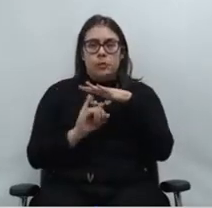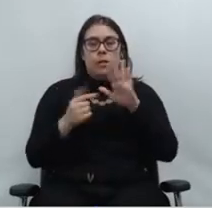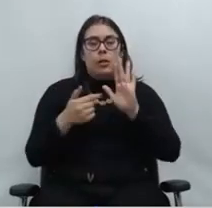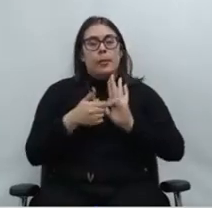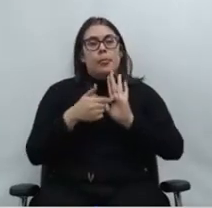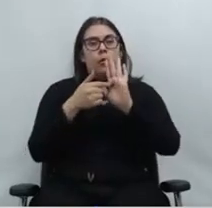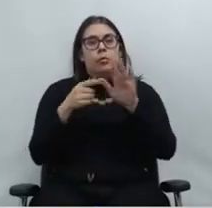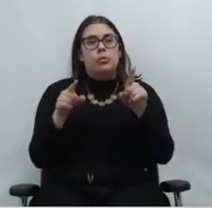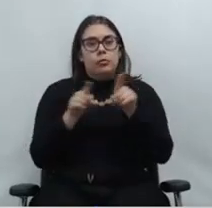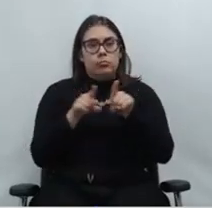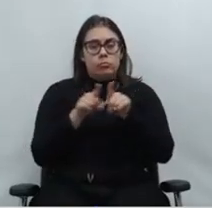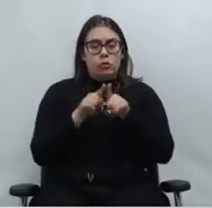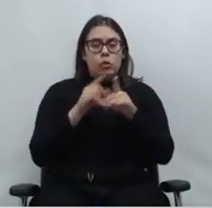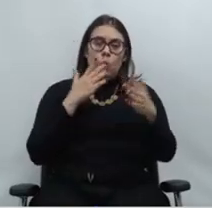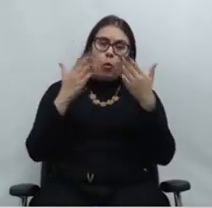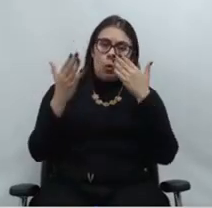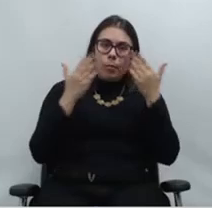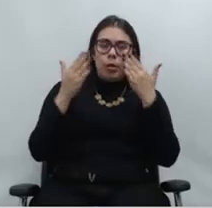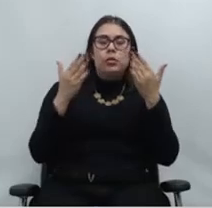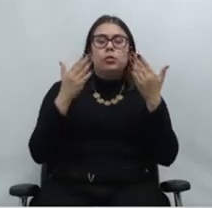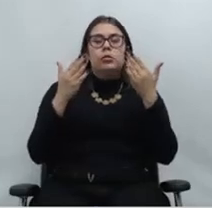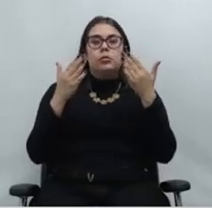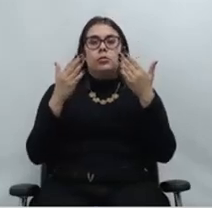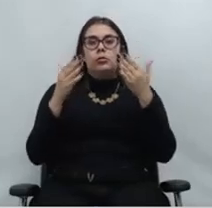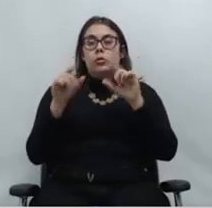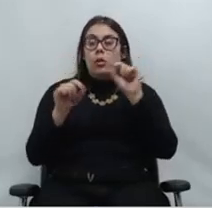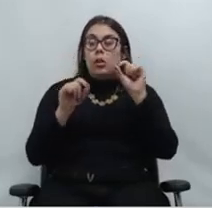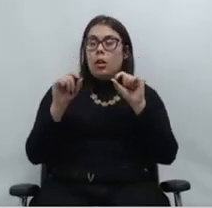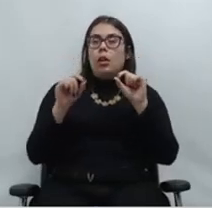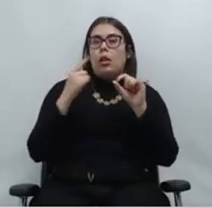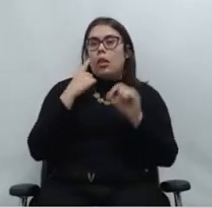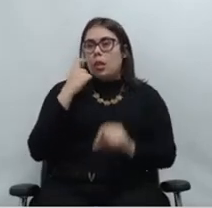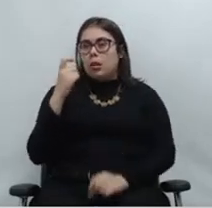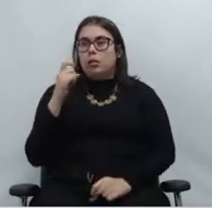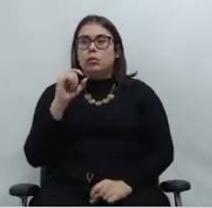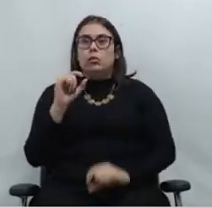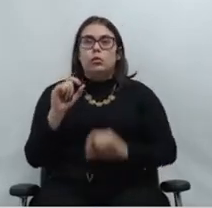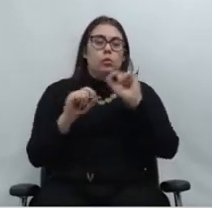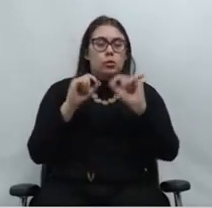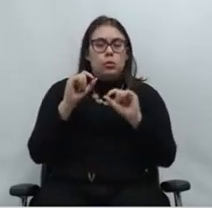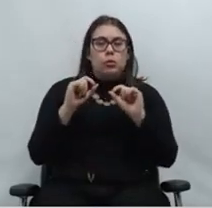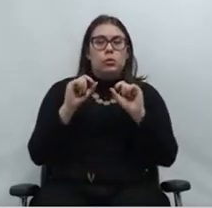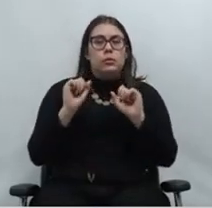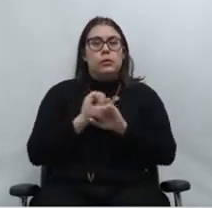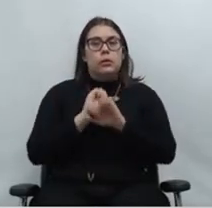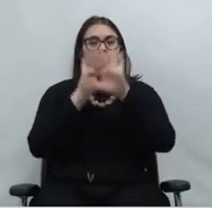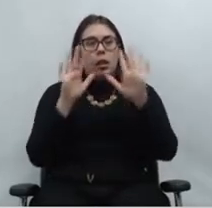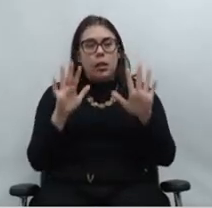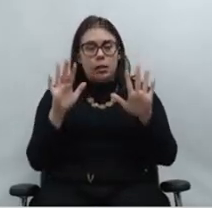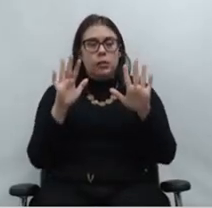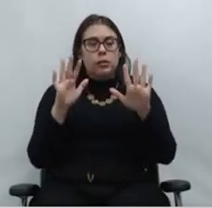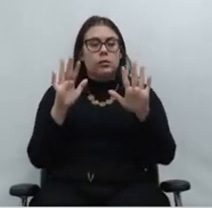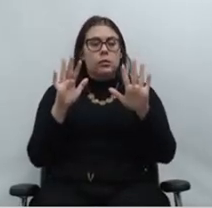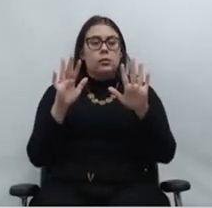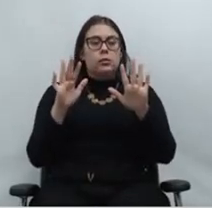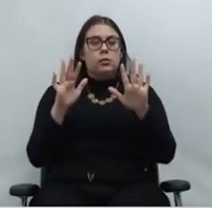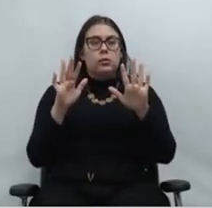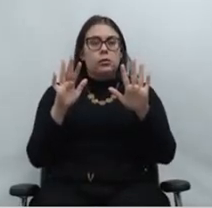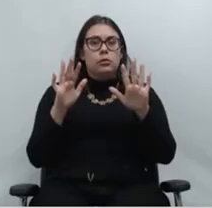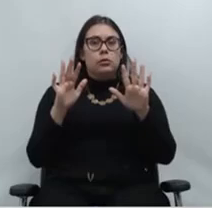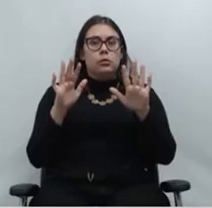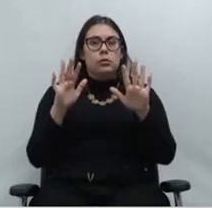Apresentou ainda o quadro comparativo de vantagens e desvantagens e a incorporação, e esclareceu ainda a incorporação dos itens